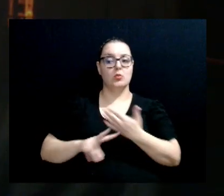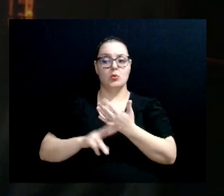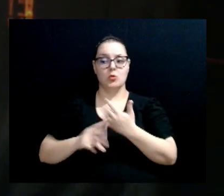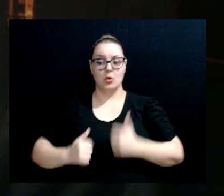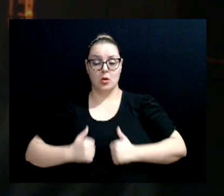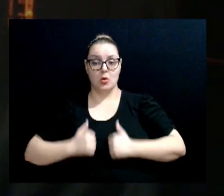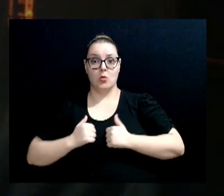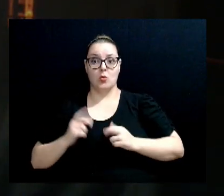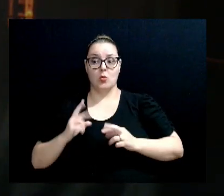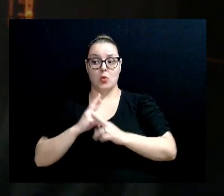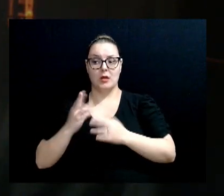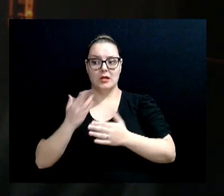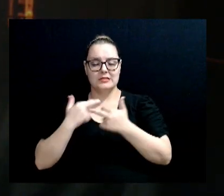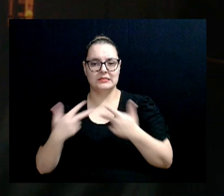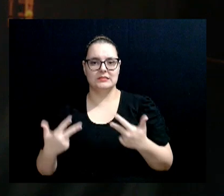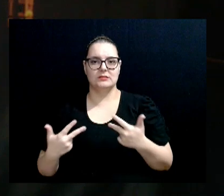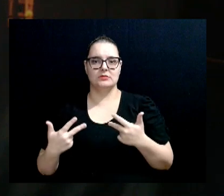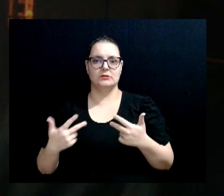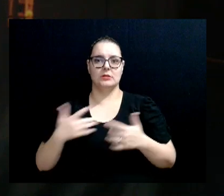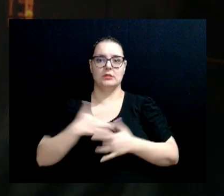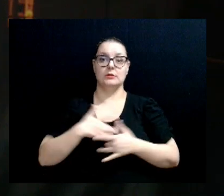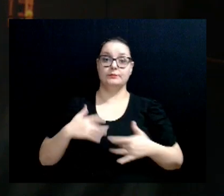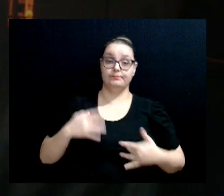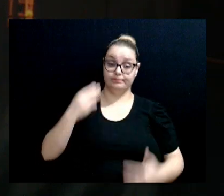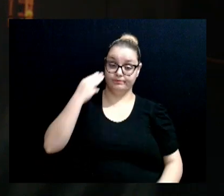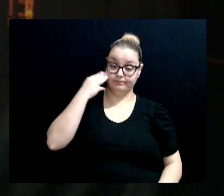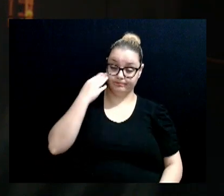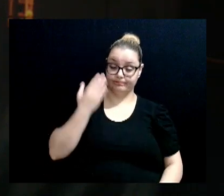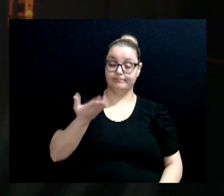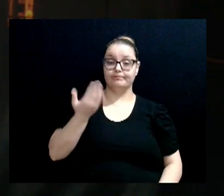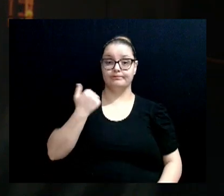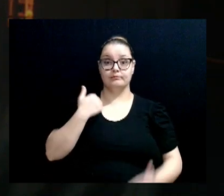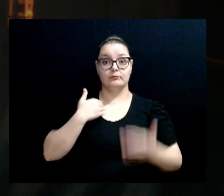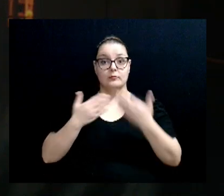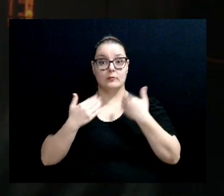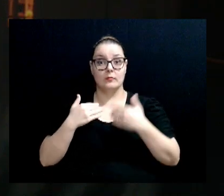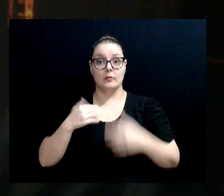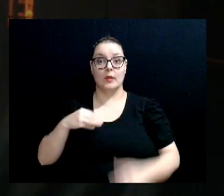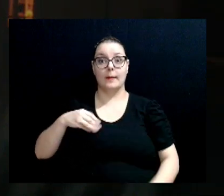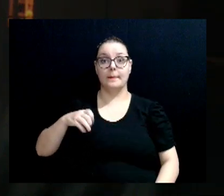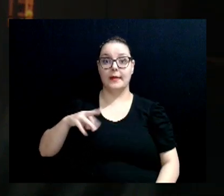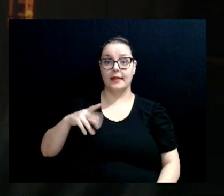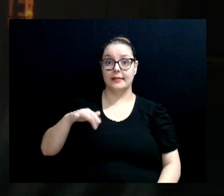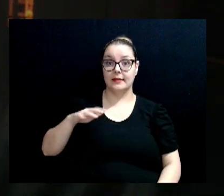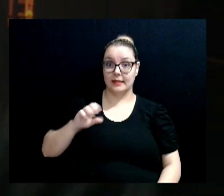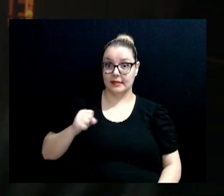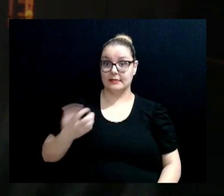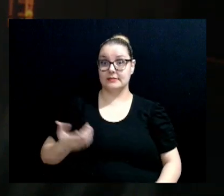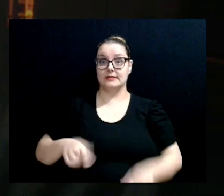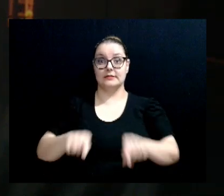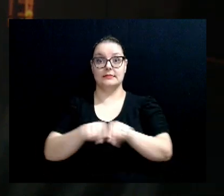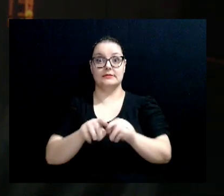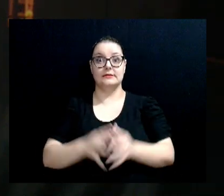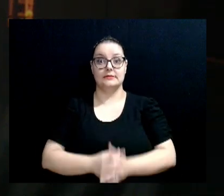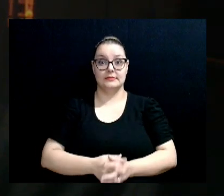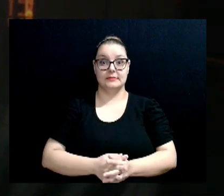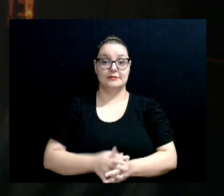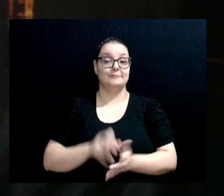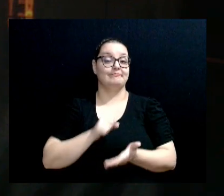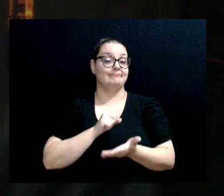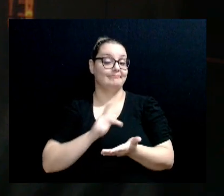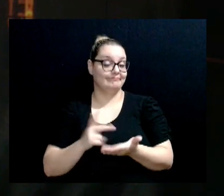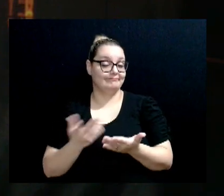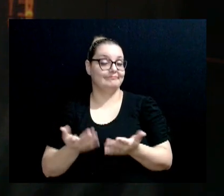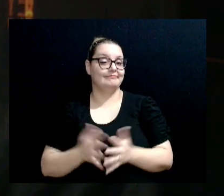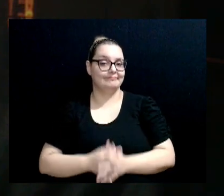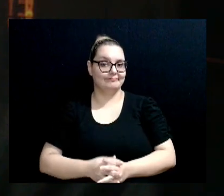comida e a saúde mental? Vamos falar sobre as métricas, né, e os aplicativos que estão, de